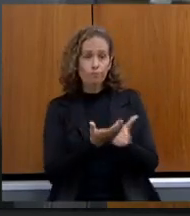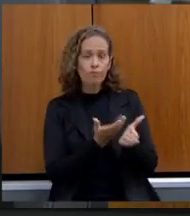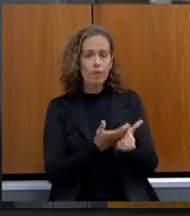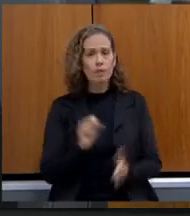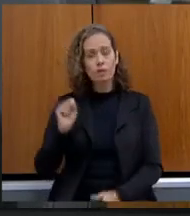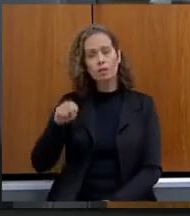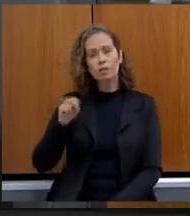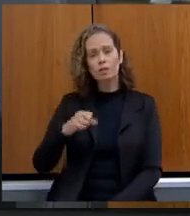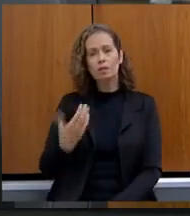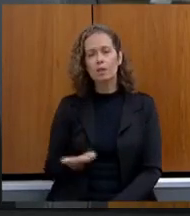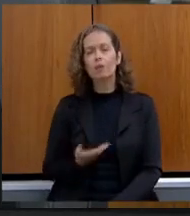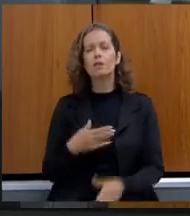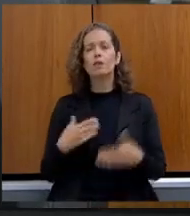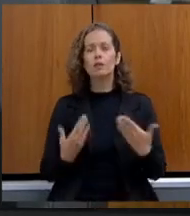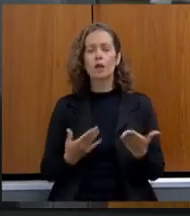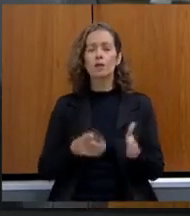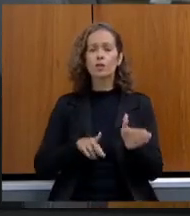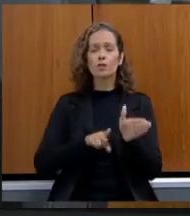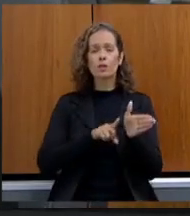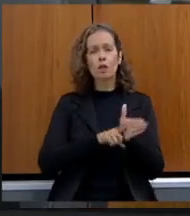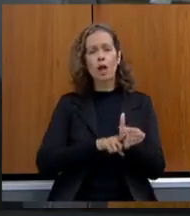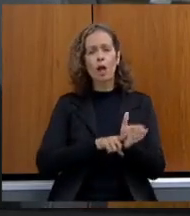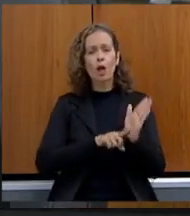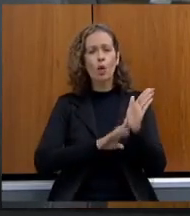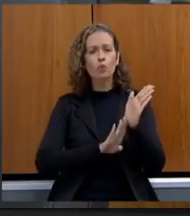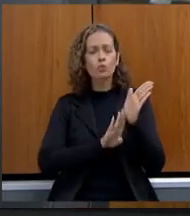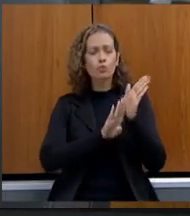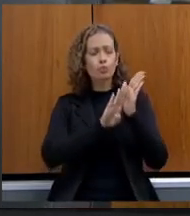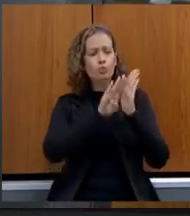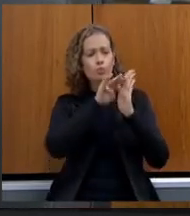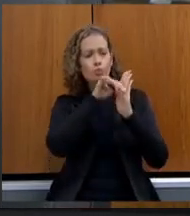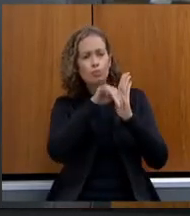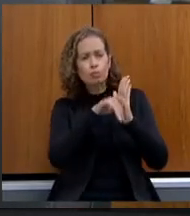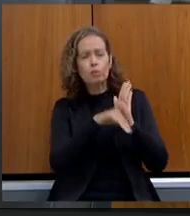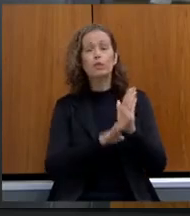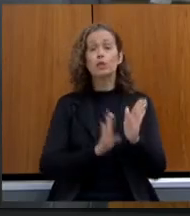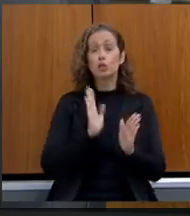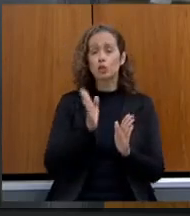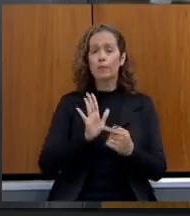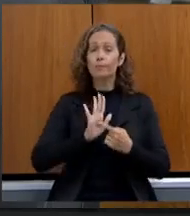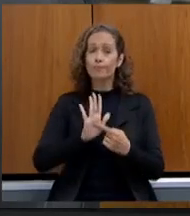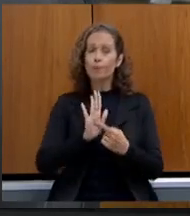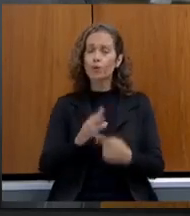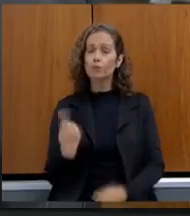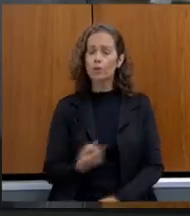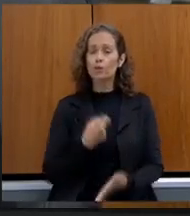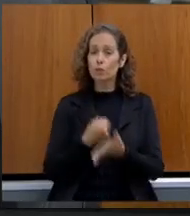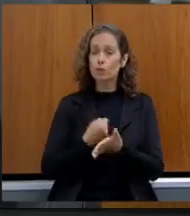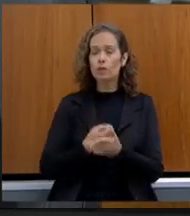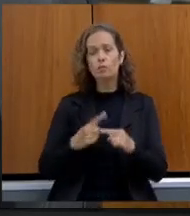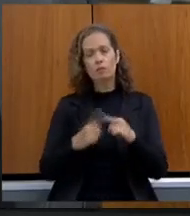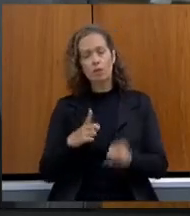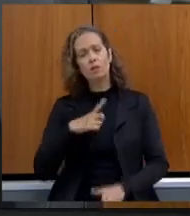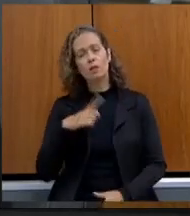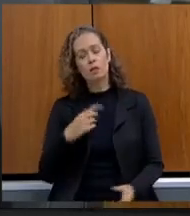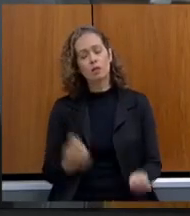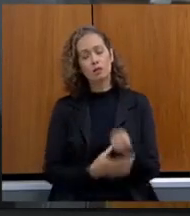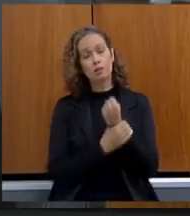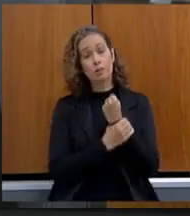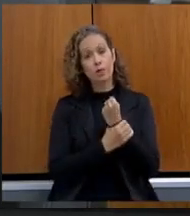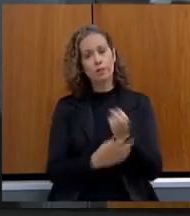grande né os números de busca ativa já nos mostram que a gente vem recorrentemente lutando mas a gente tem sem a segurança de que